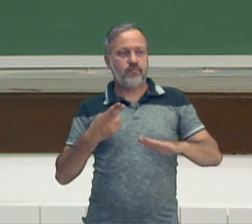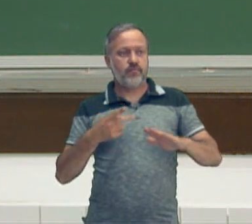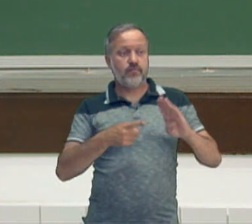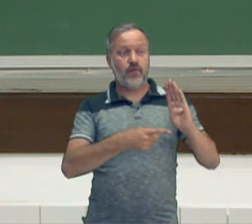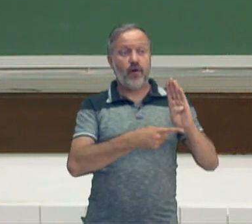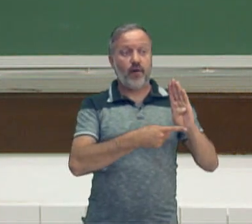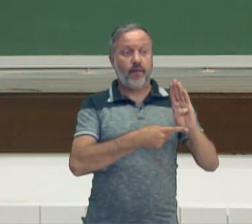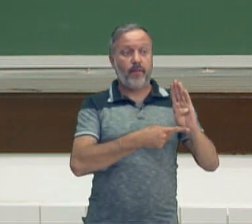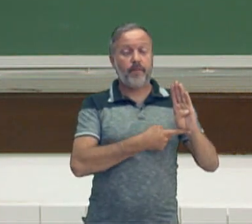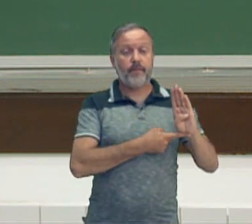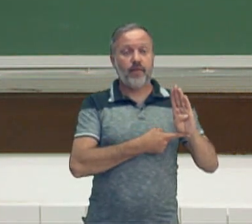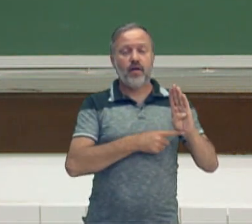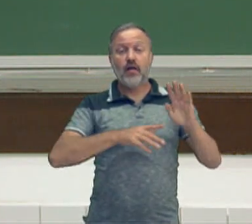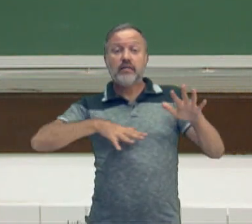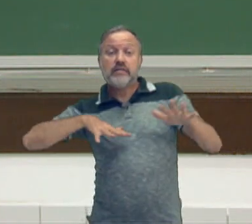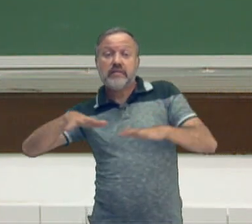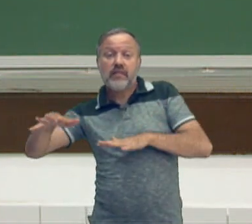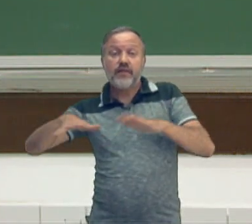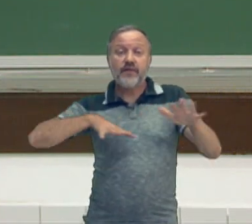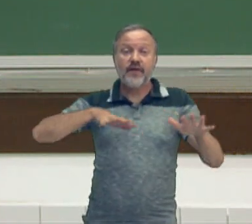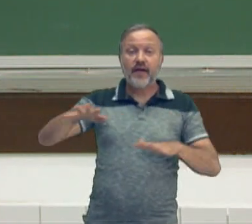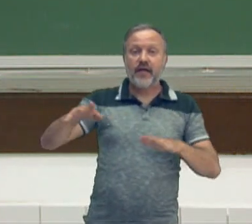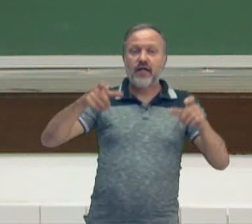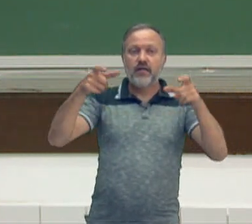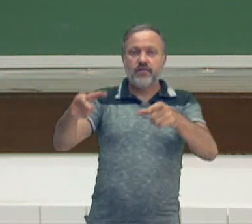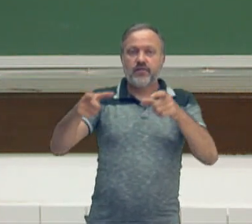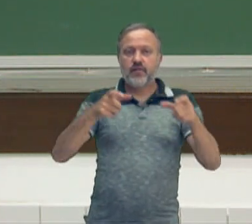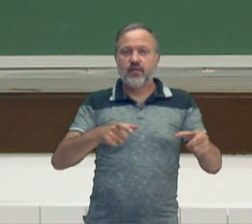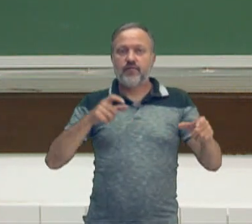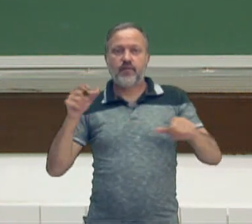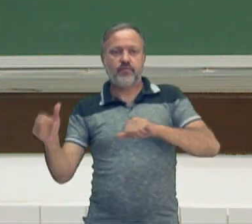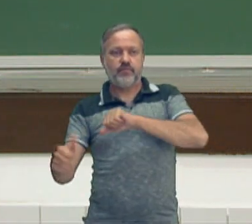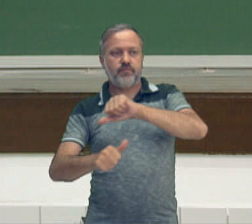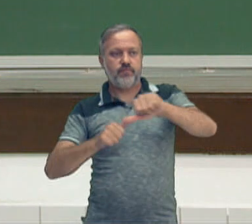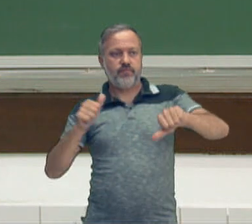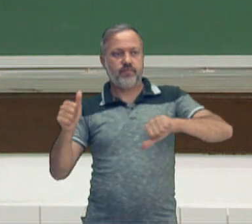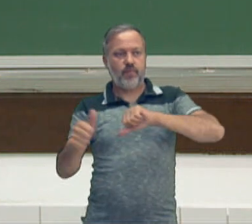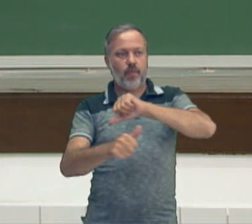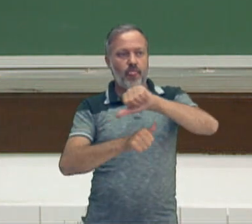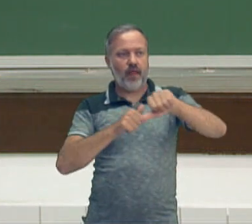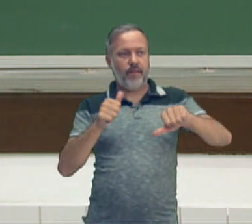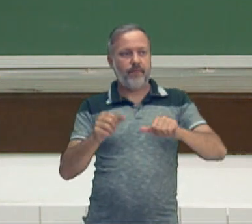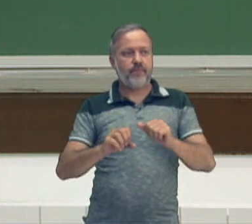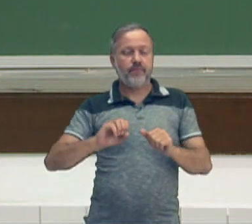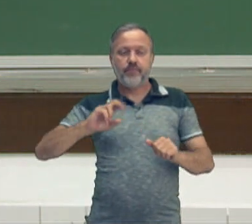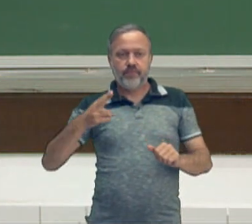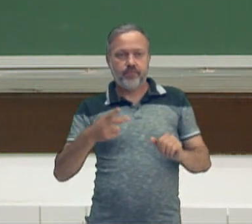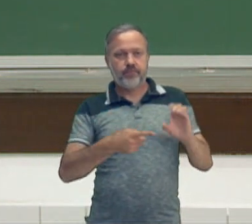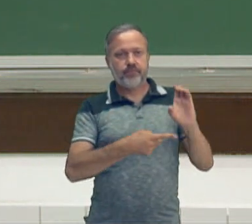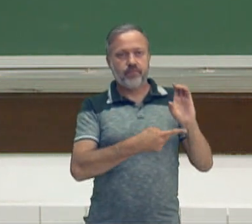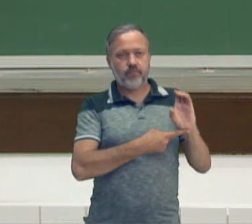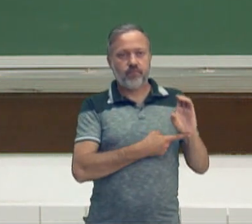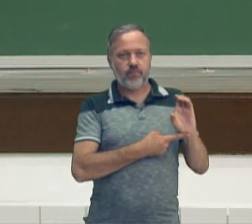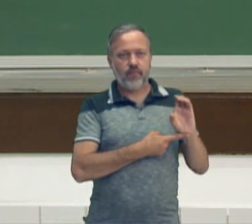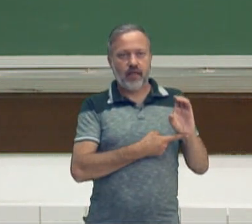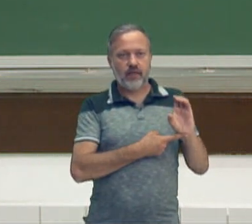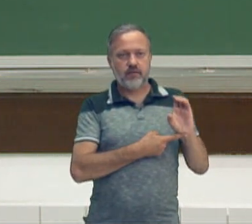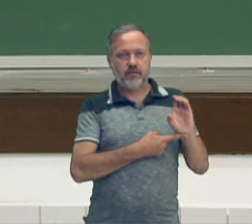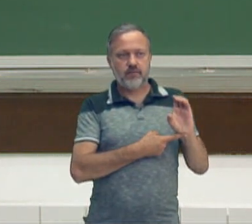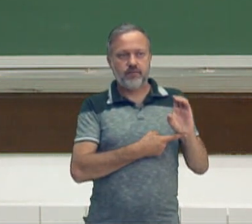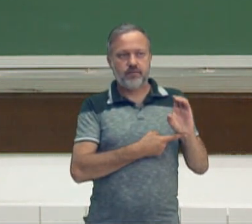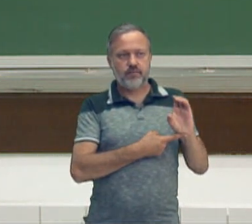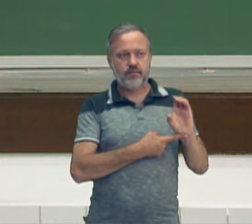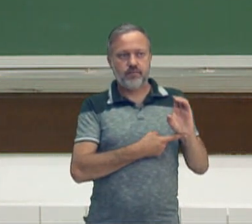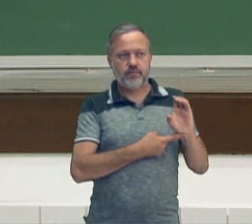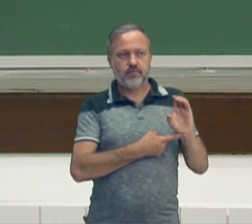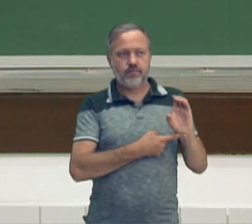estática? Ou ela é dinâmica? Ela constantemente está em transformação e mudança? Ou as duas estão corretas?